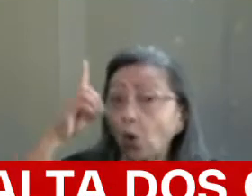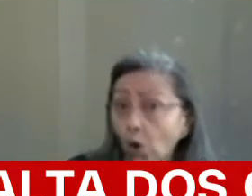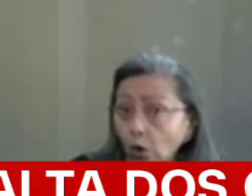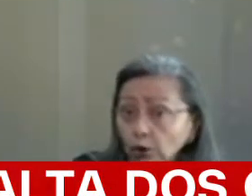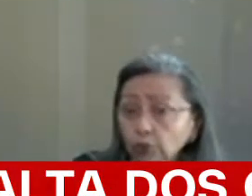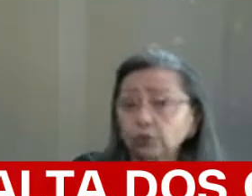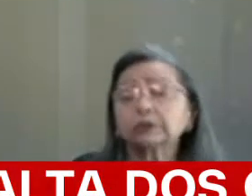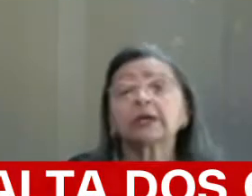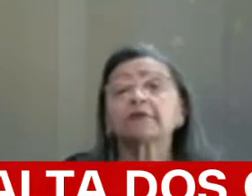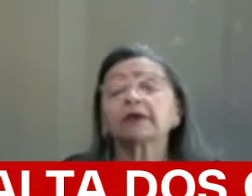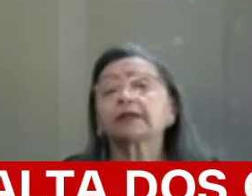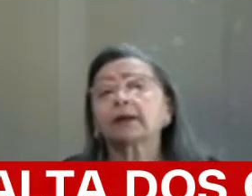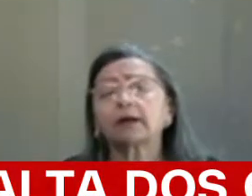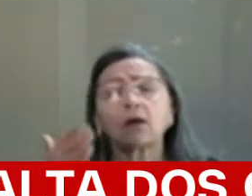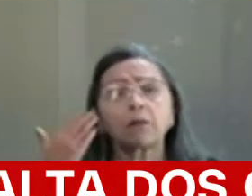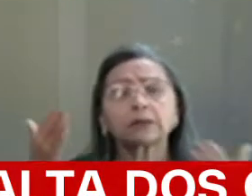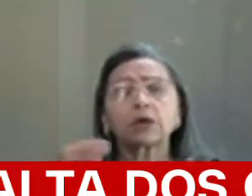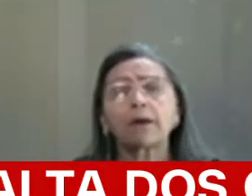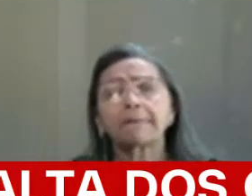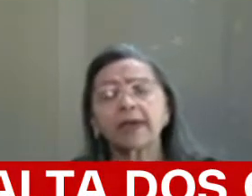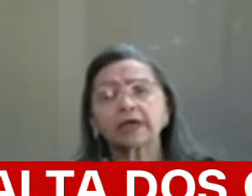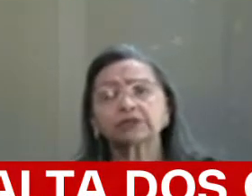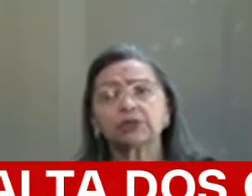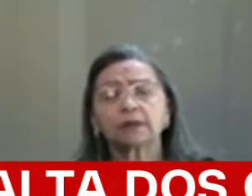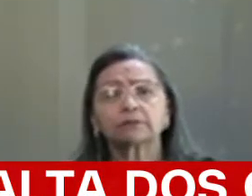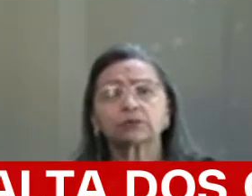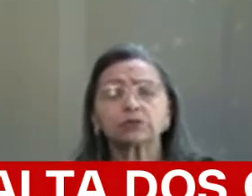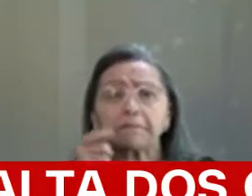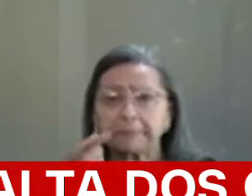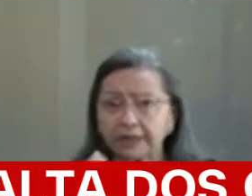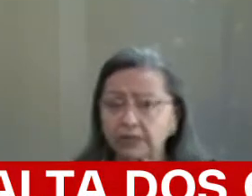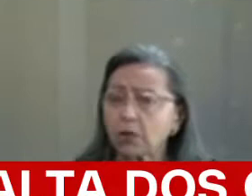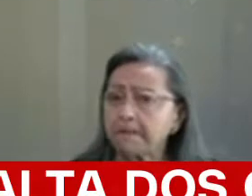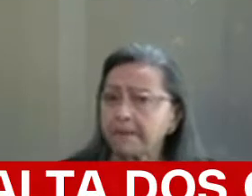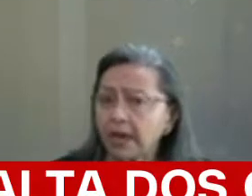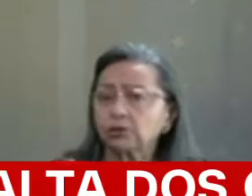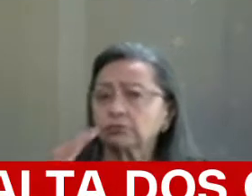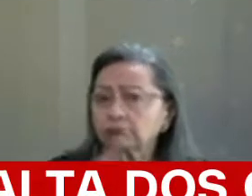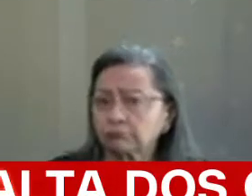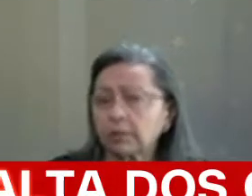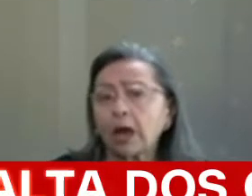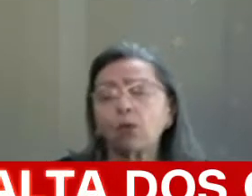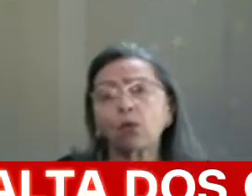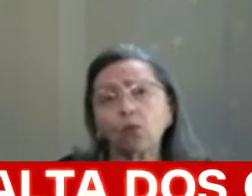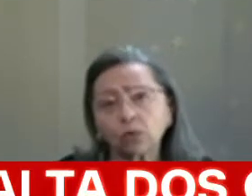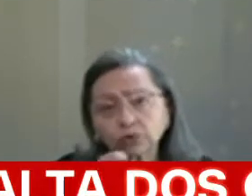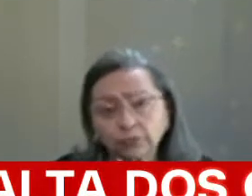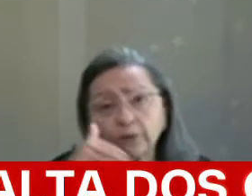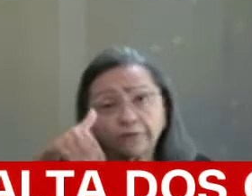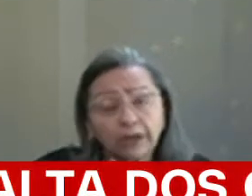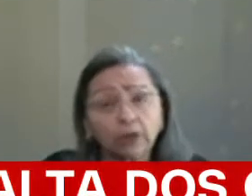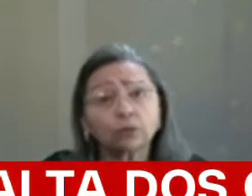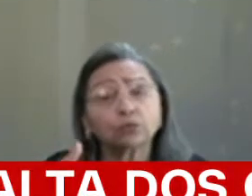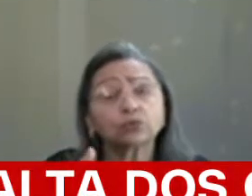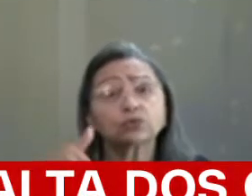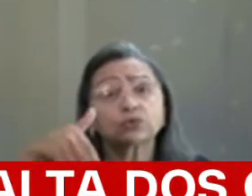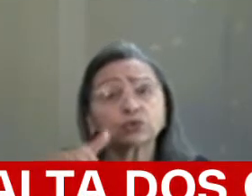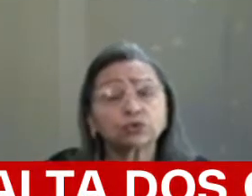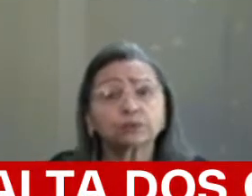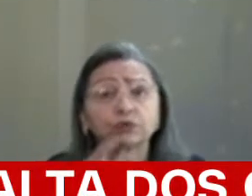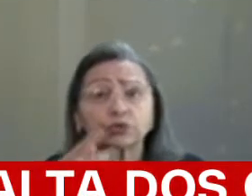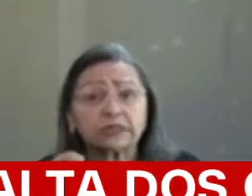feita em relação à média móvel dos preços médios praticados ao consumidor final nos últimos 60